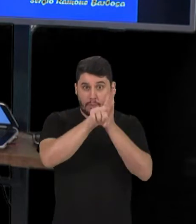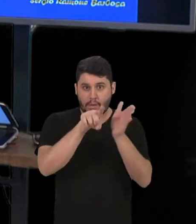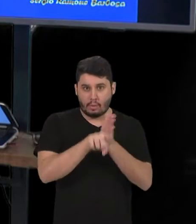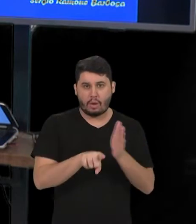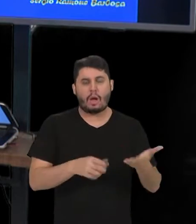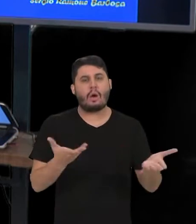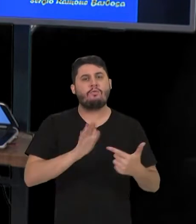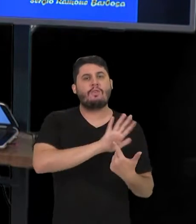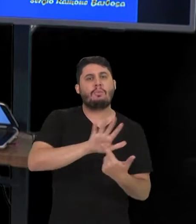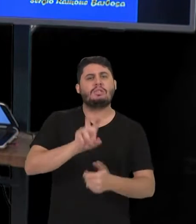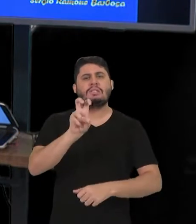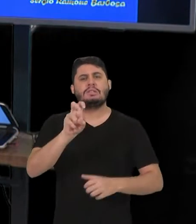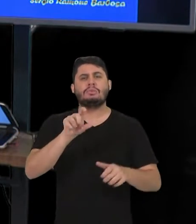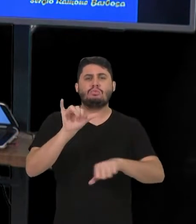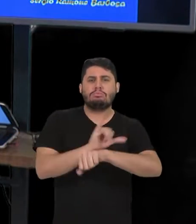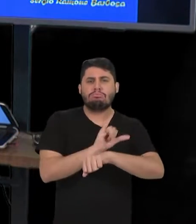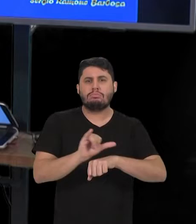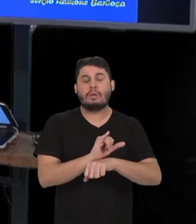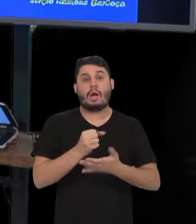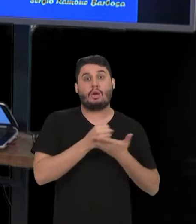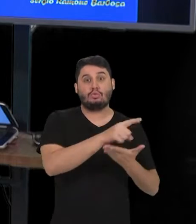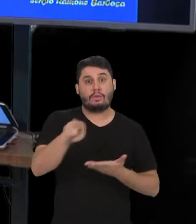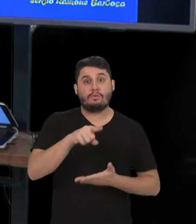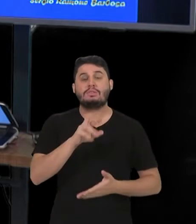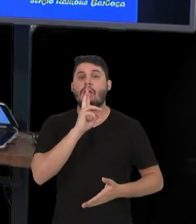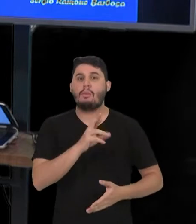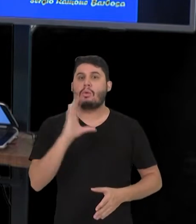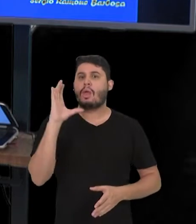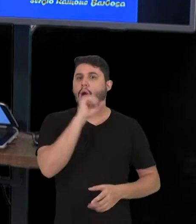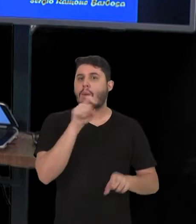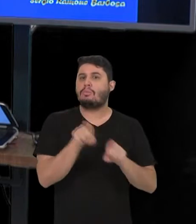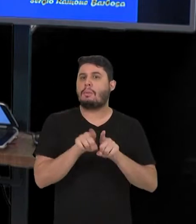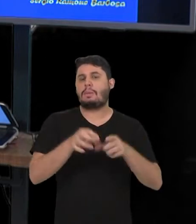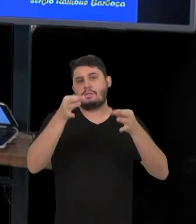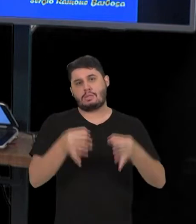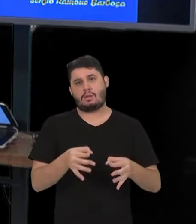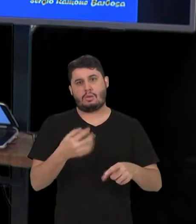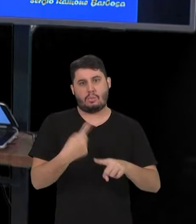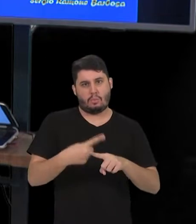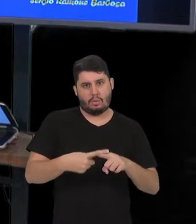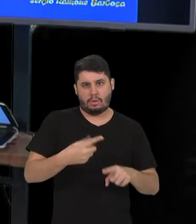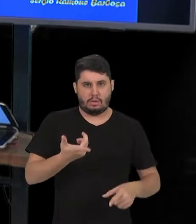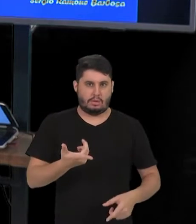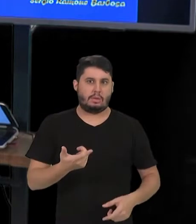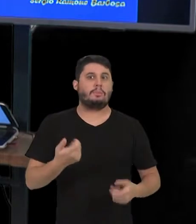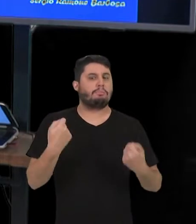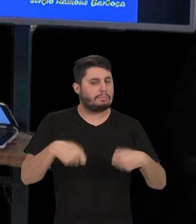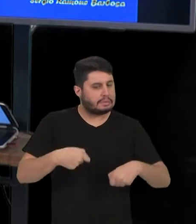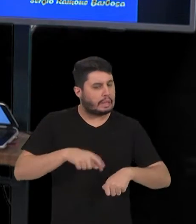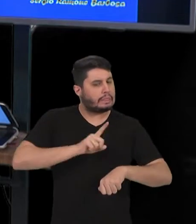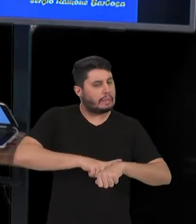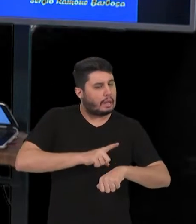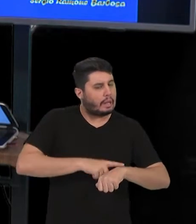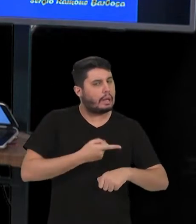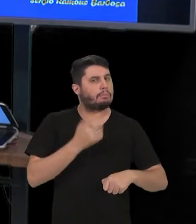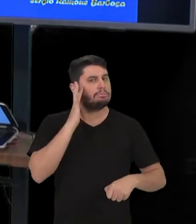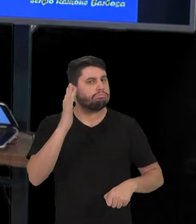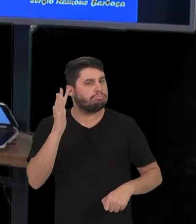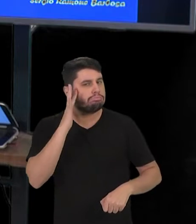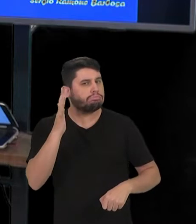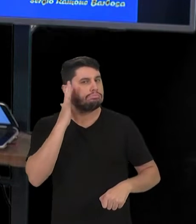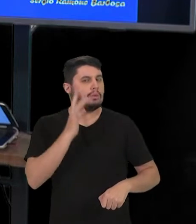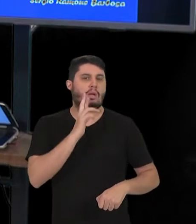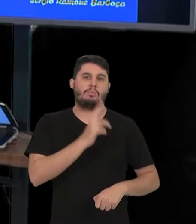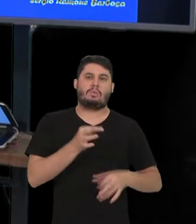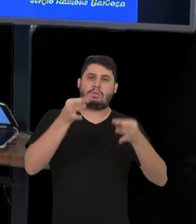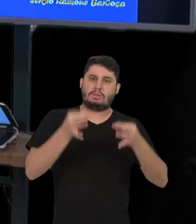que ajudem vocês a, na hora da prova, tentar responder de forma rápida e correta, né? Porque não é só correta, tem que também ganhar tempo. Vamos explicar